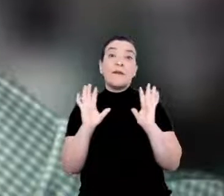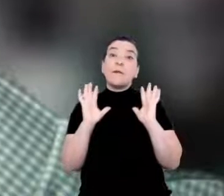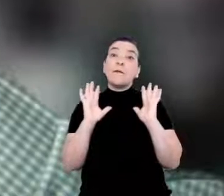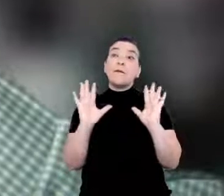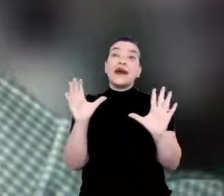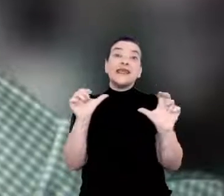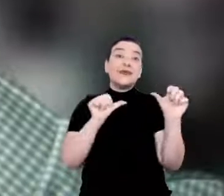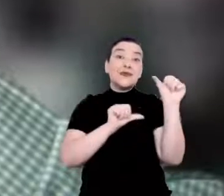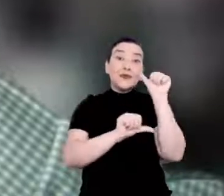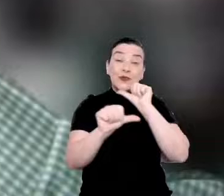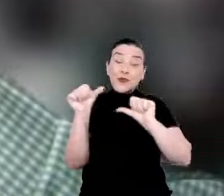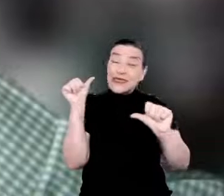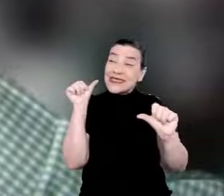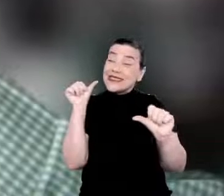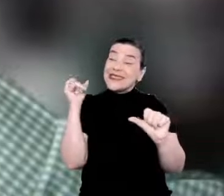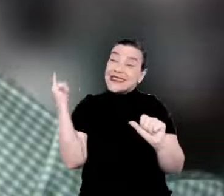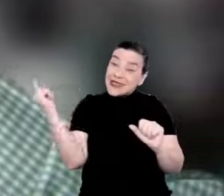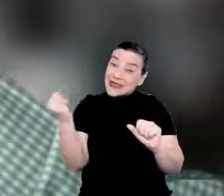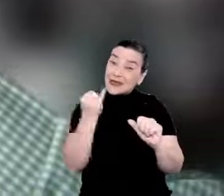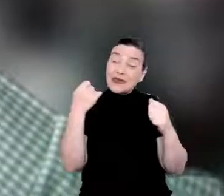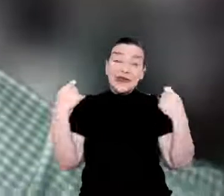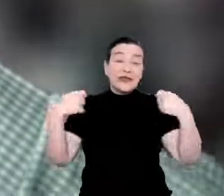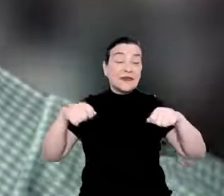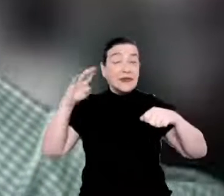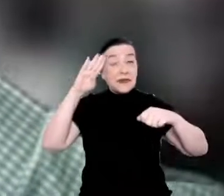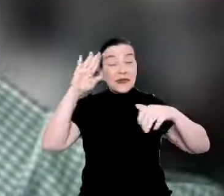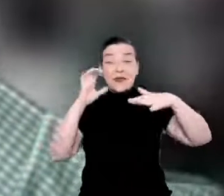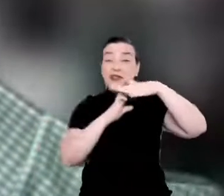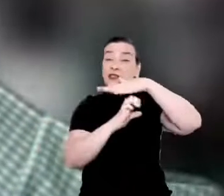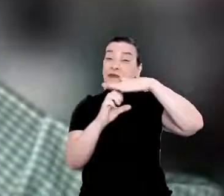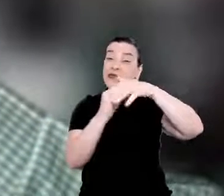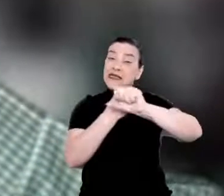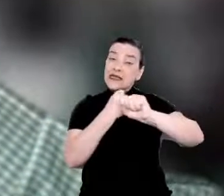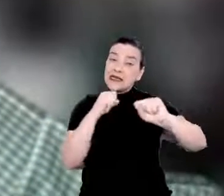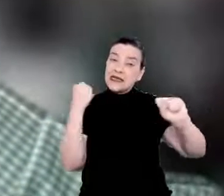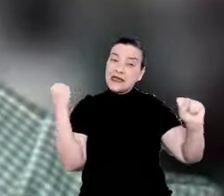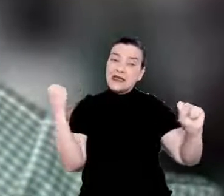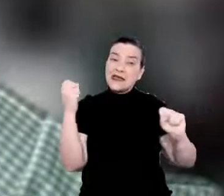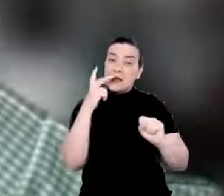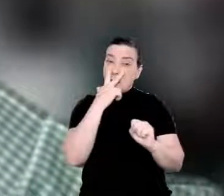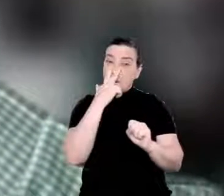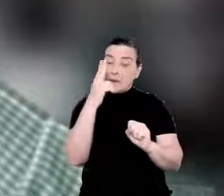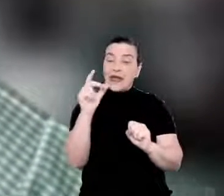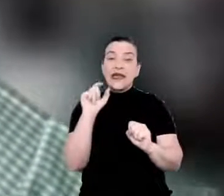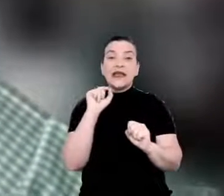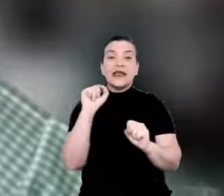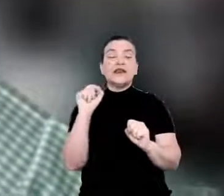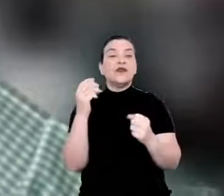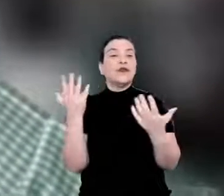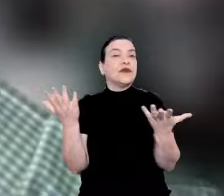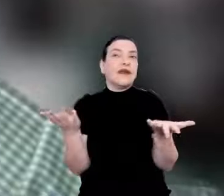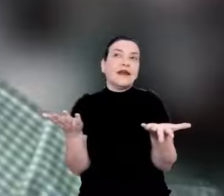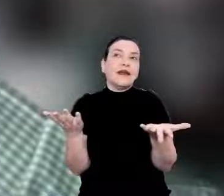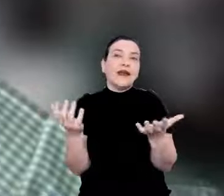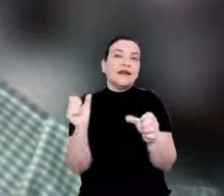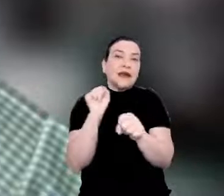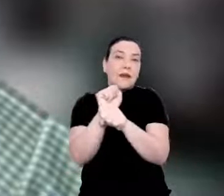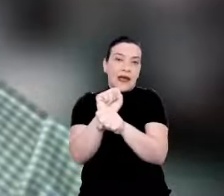mudança concreta, principalmente das maiores empresas. Parece que a gente está esperando o abraço do afogado. Talvez